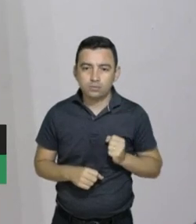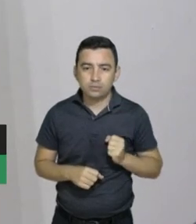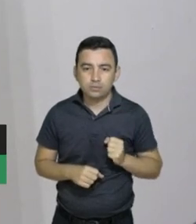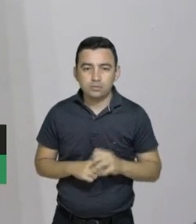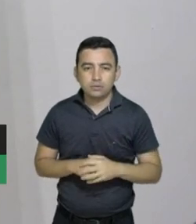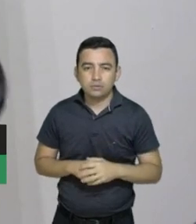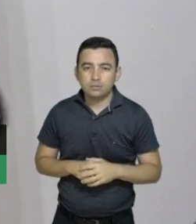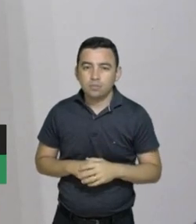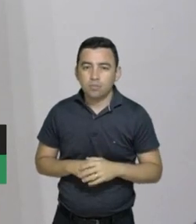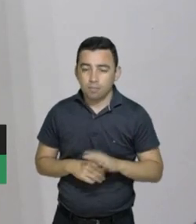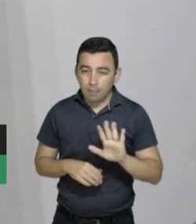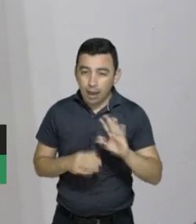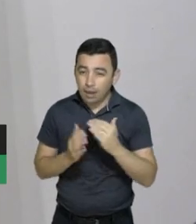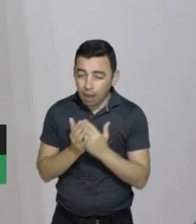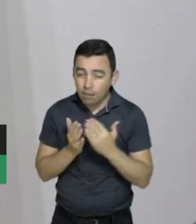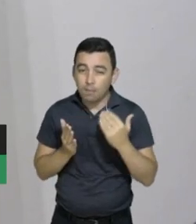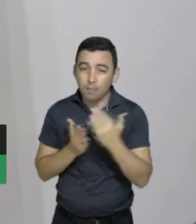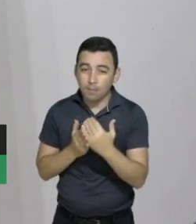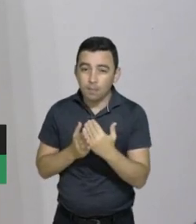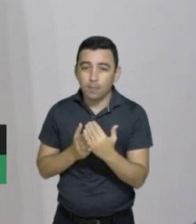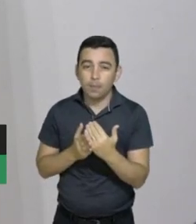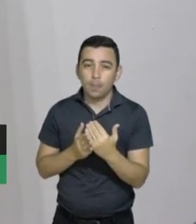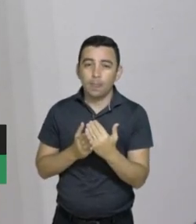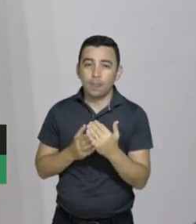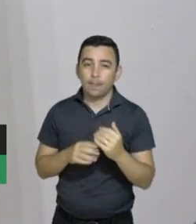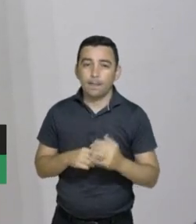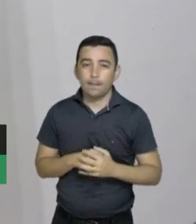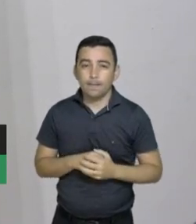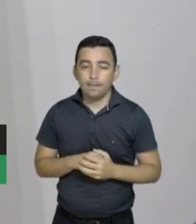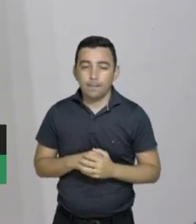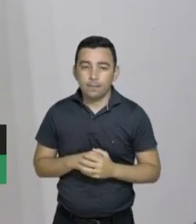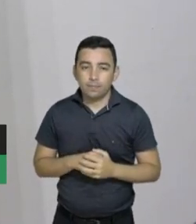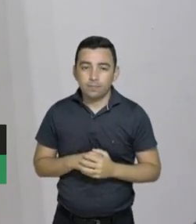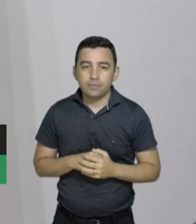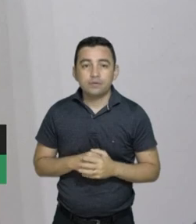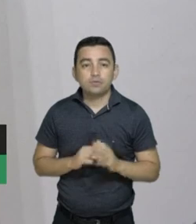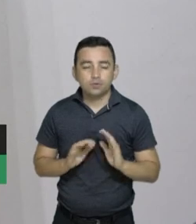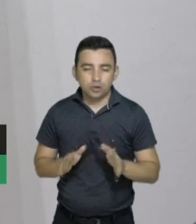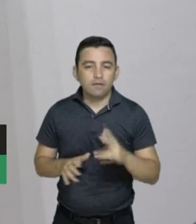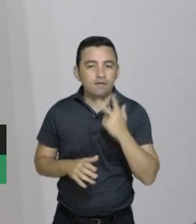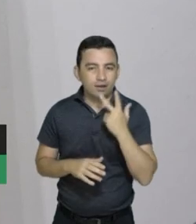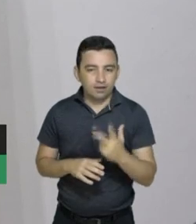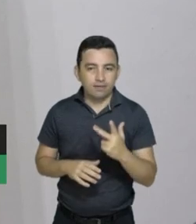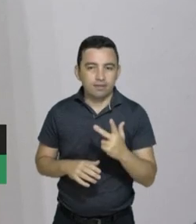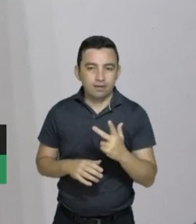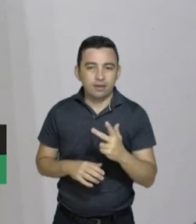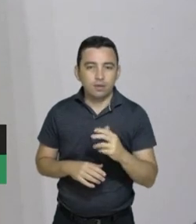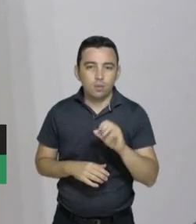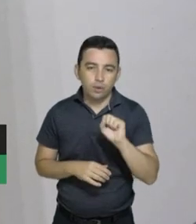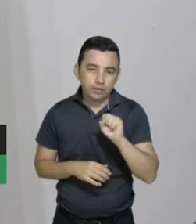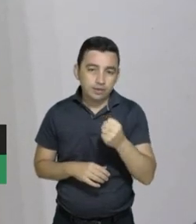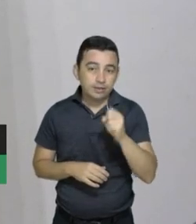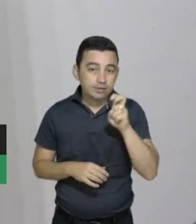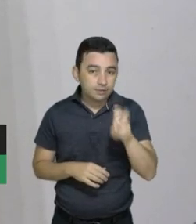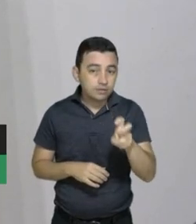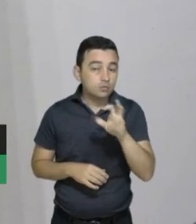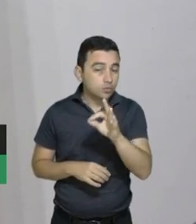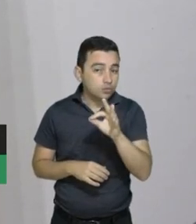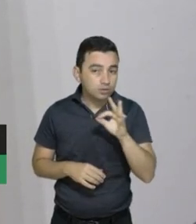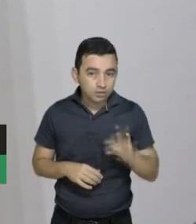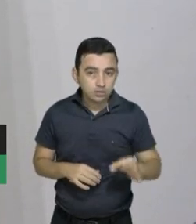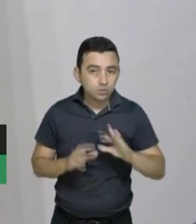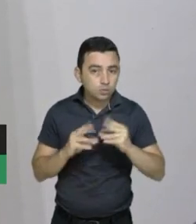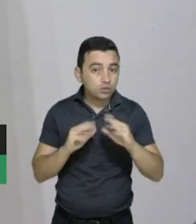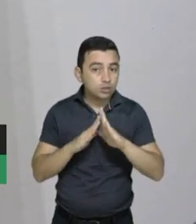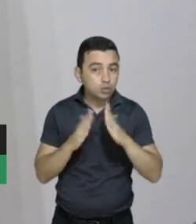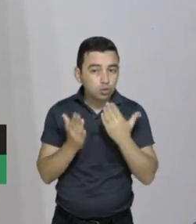além de tudo isso já disse aqui em outro projeto é 85% das escolas estaduais